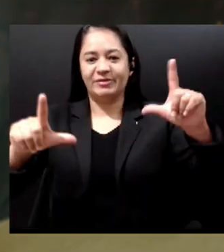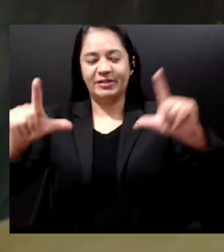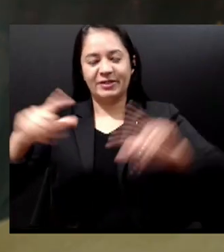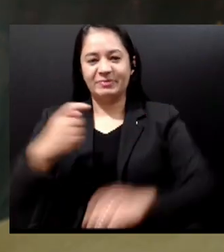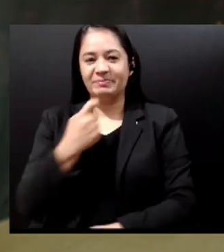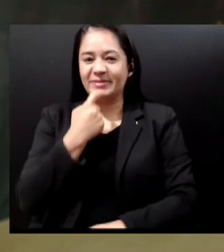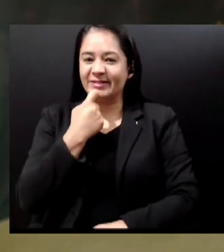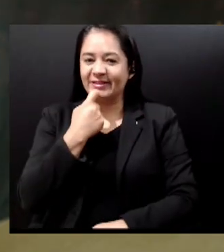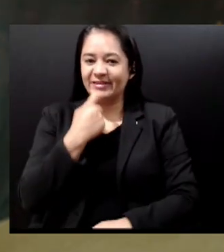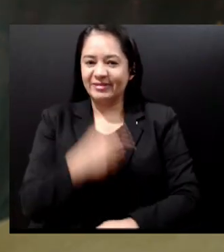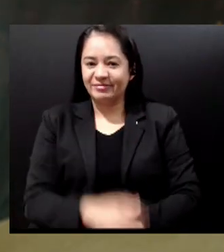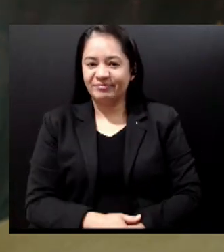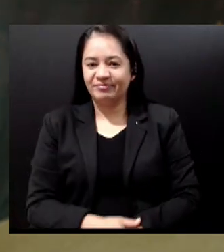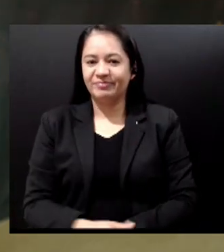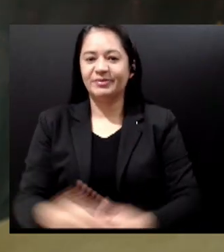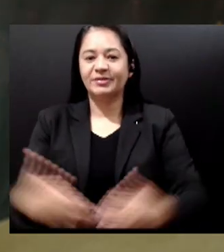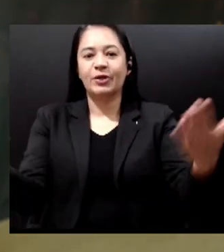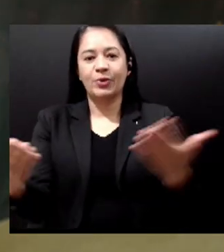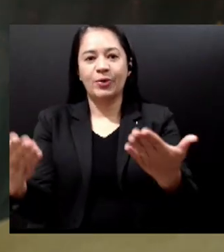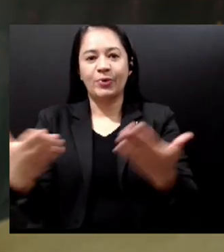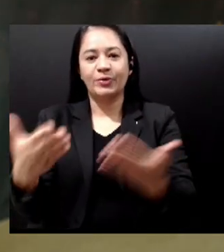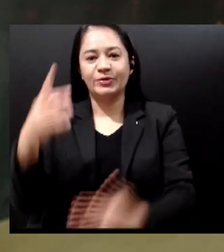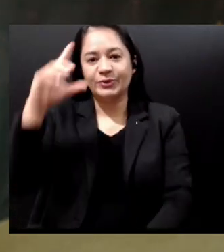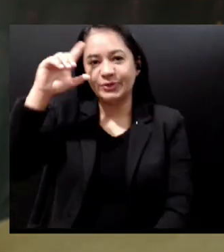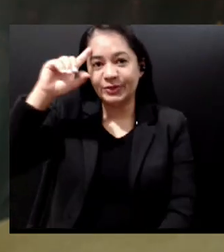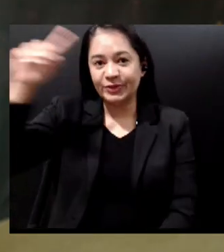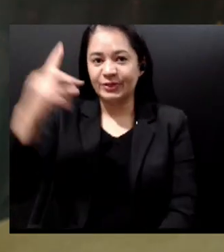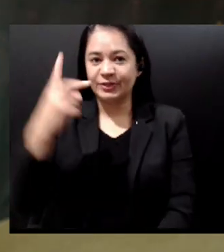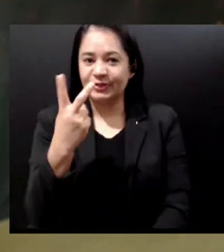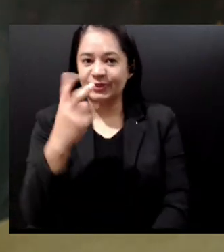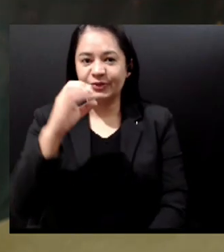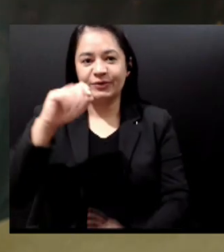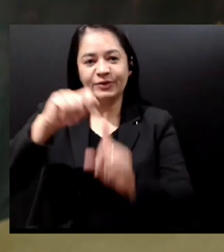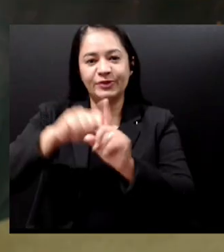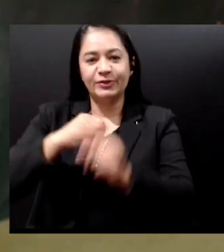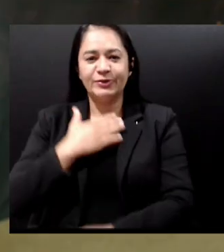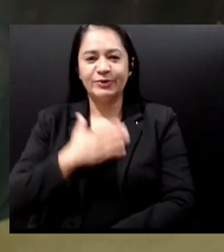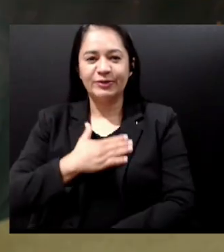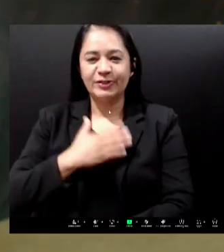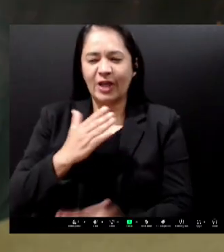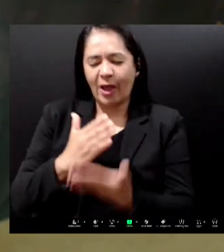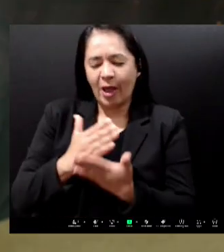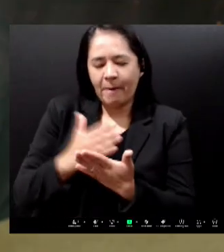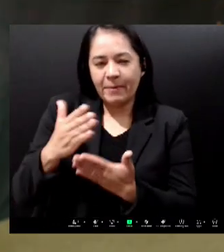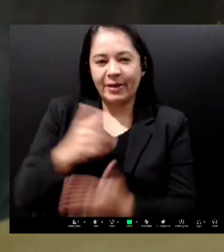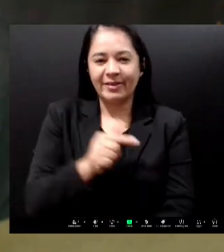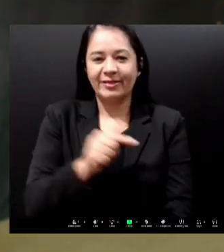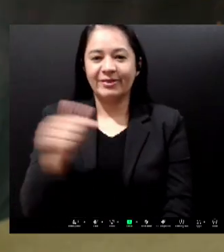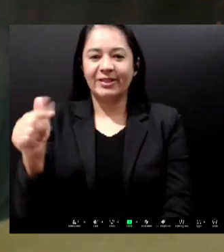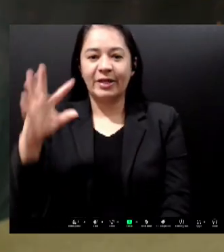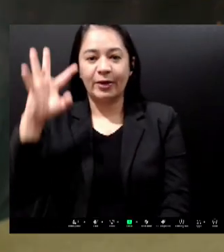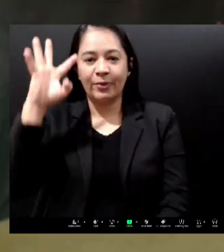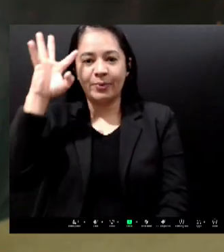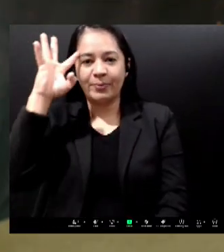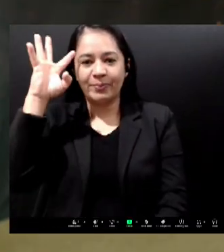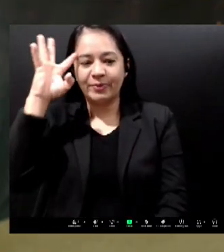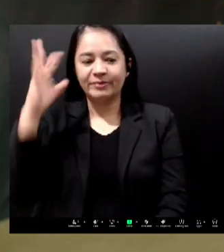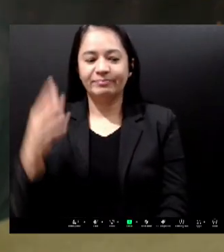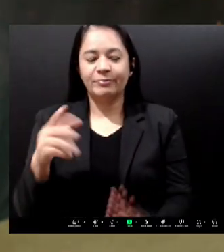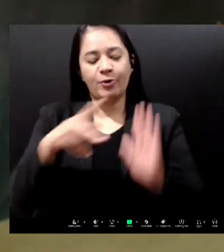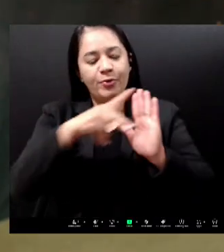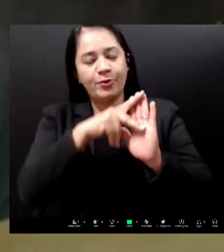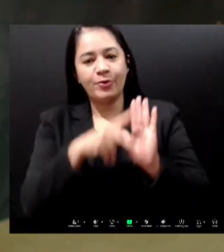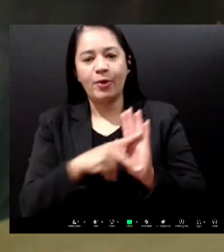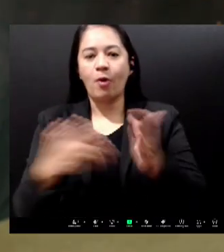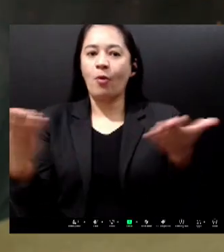Campinas. Hoje, dia 20 de agosto, metade da semana, quarta-feira. O programa de hoje fala